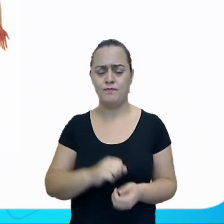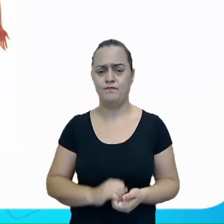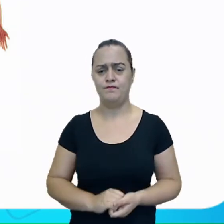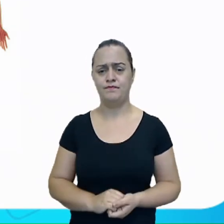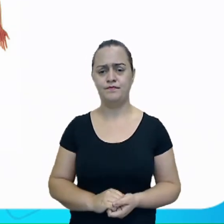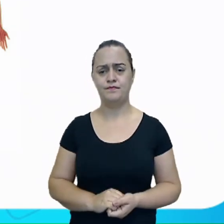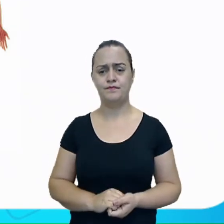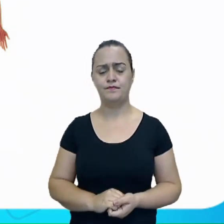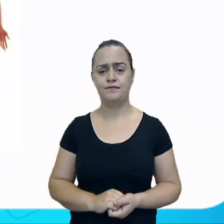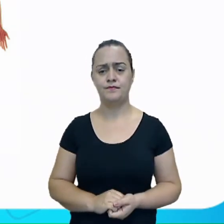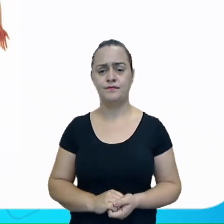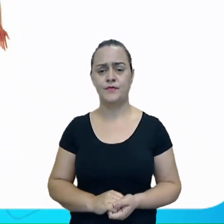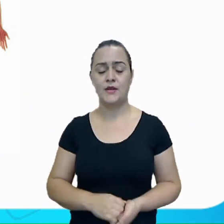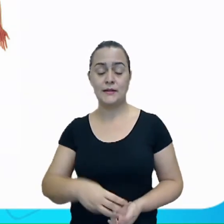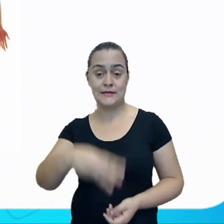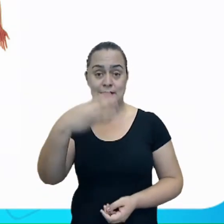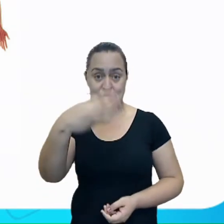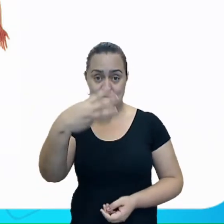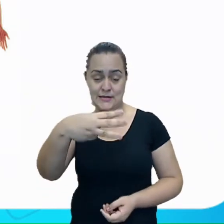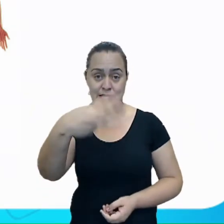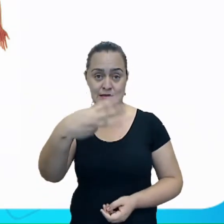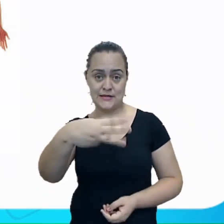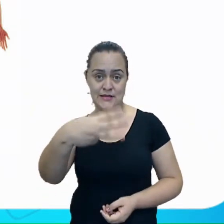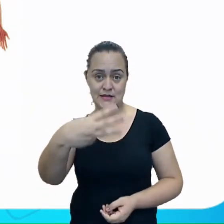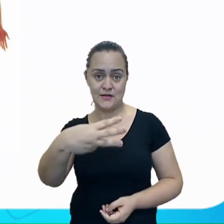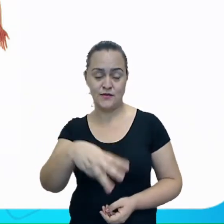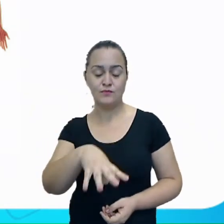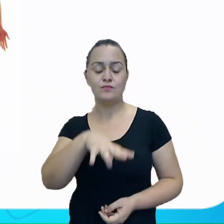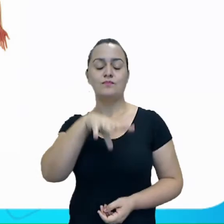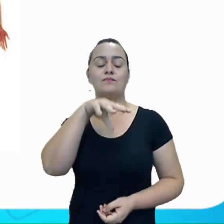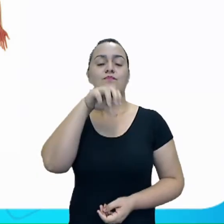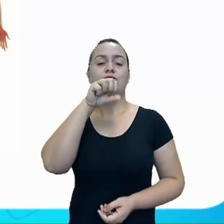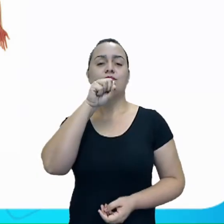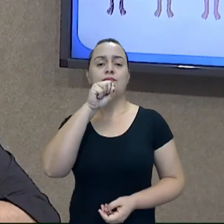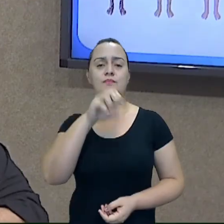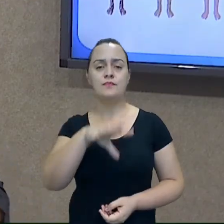o sistema, muito bem, sistema